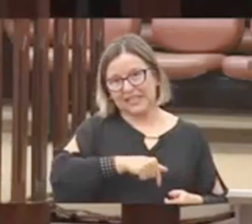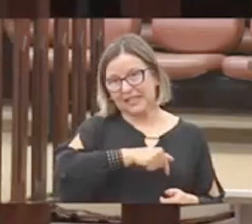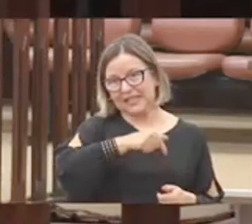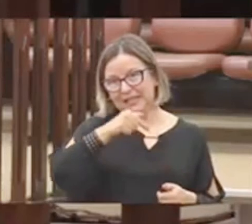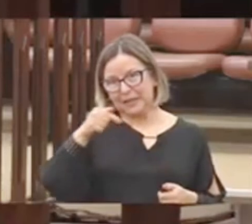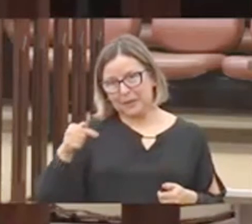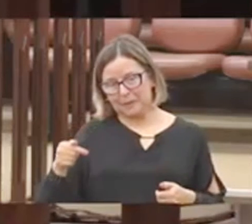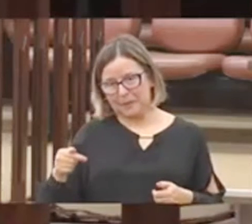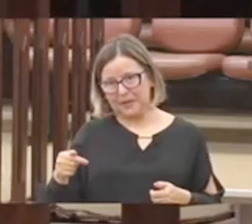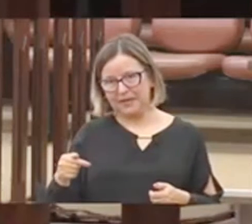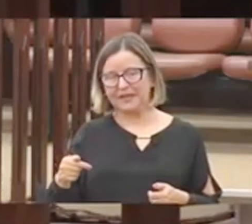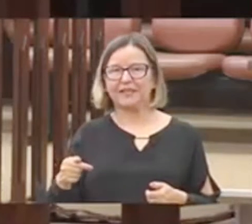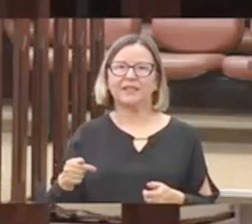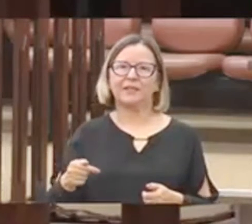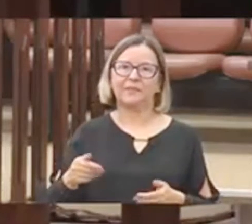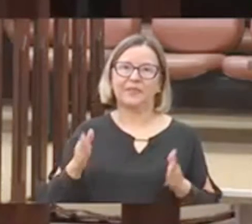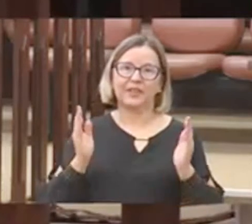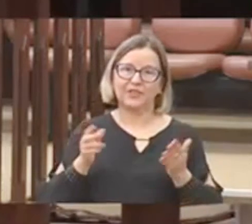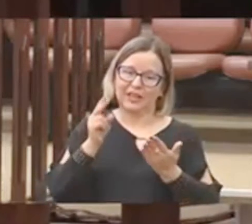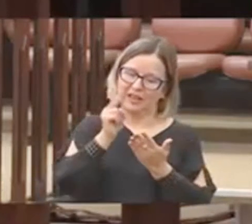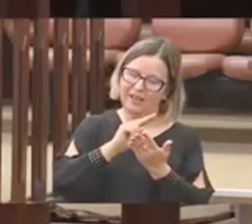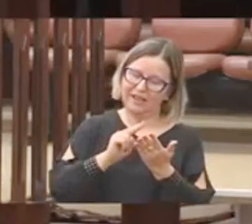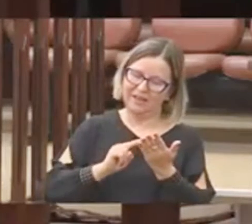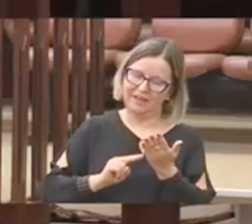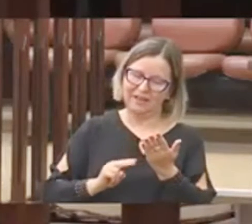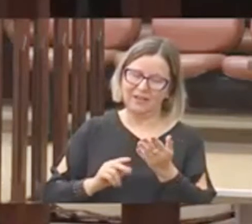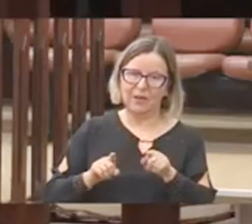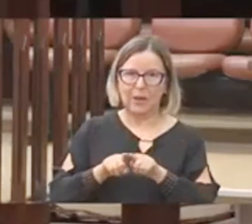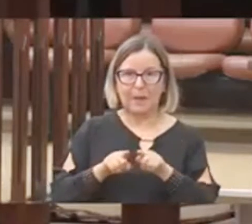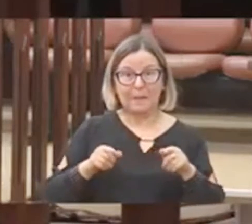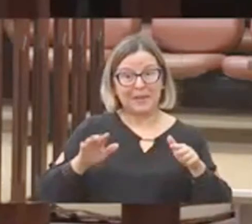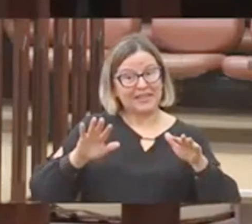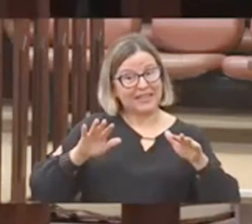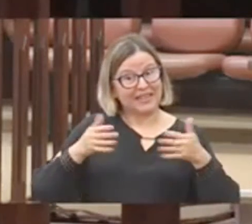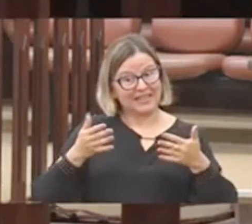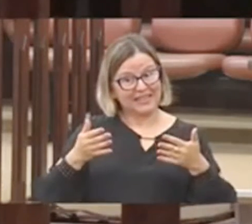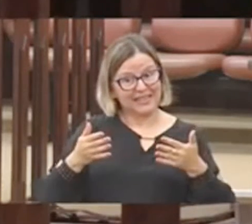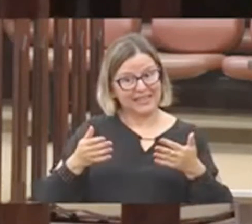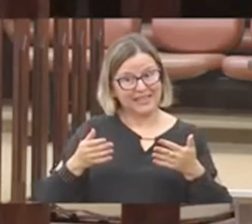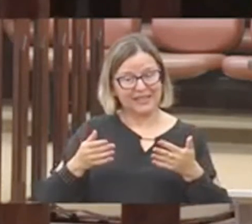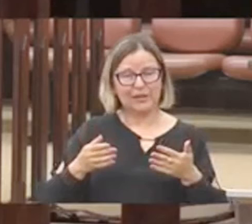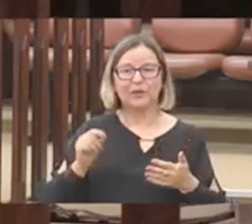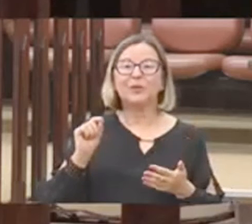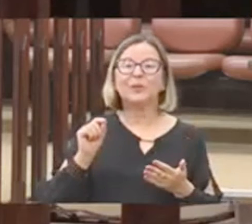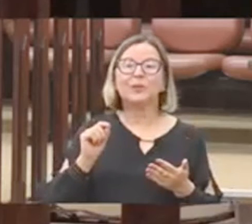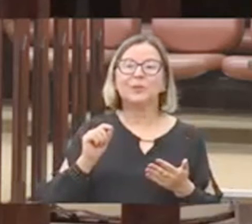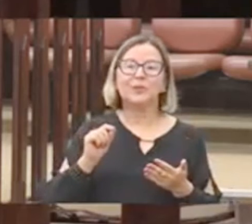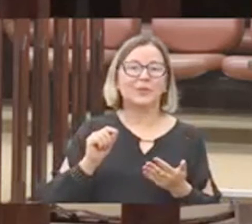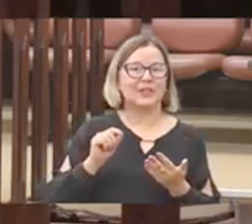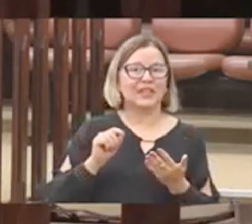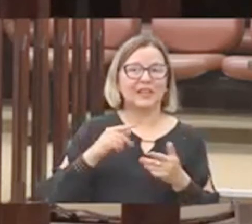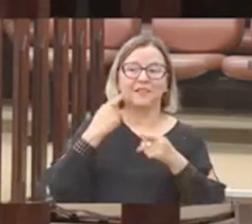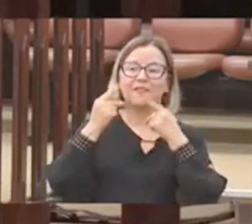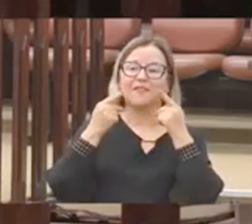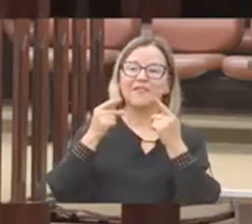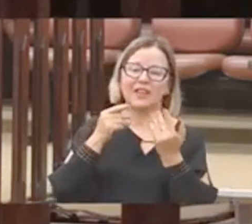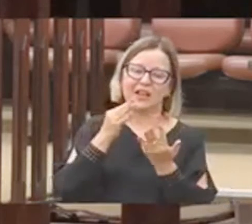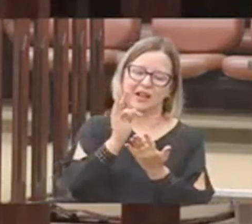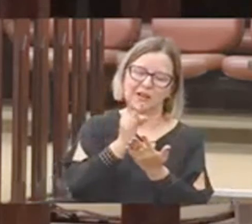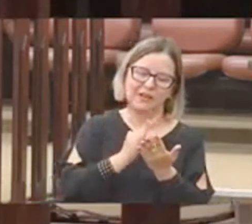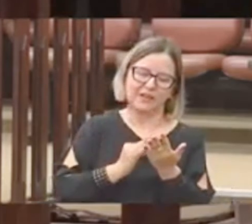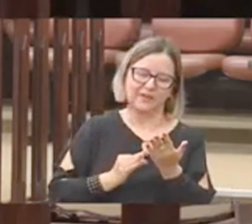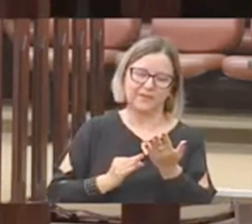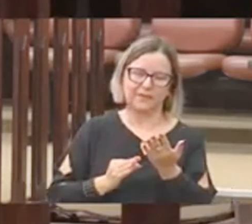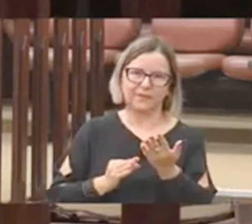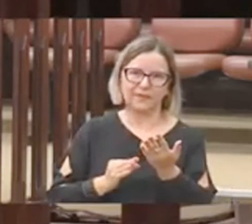se deparado com ela. Mas preste atenção no que o texto diz. O verbo guardar